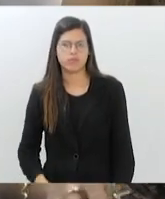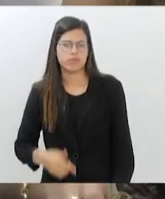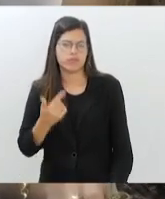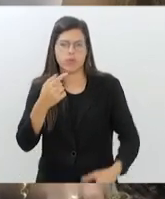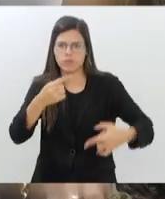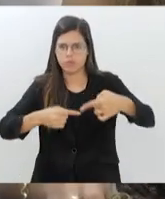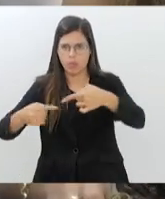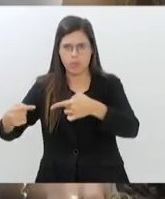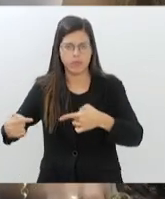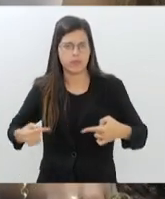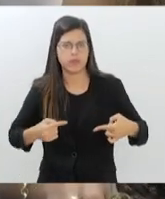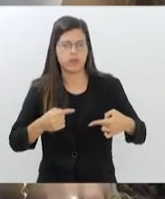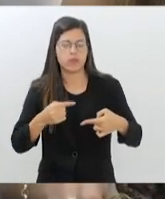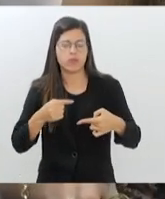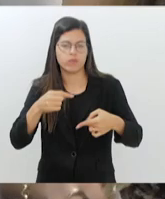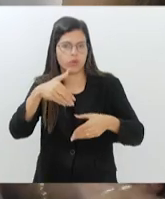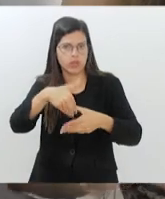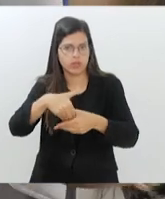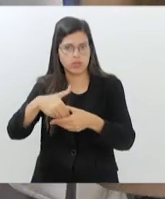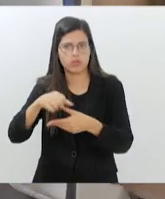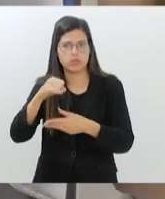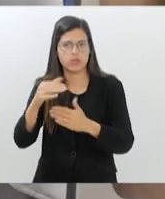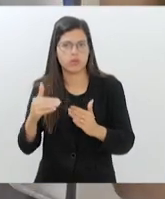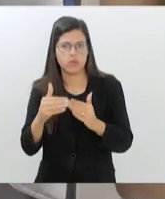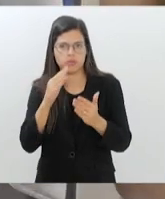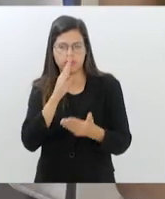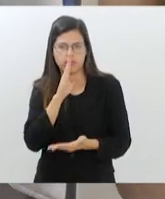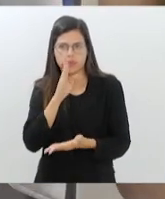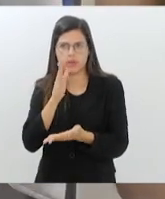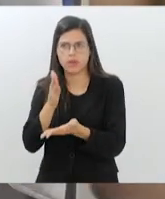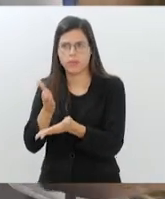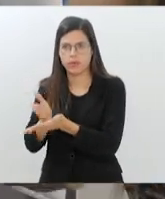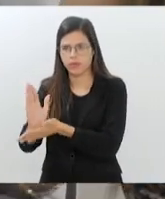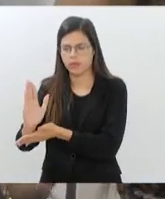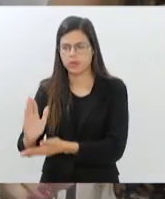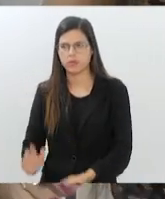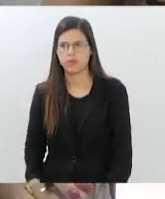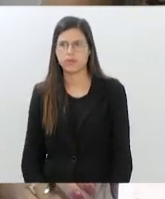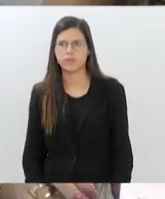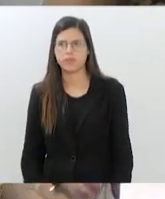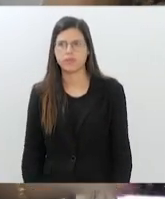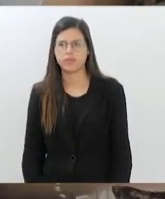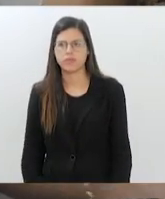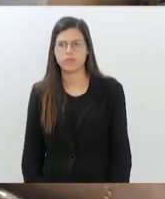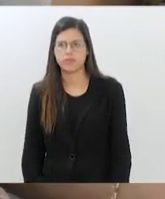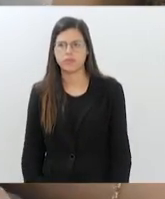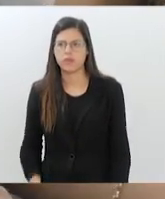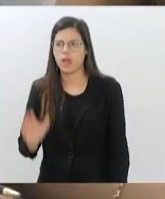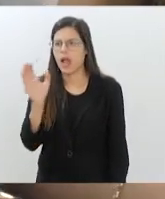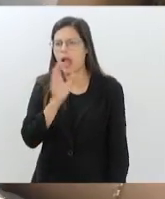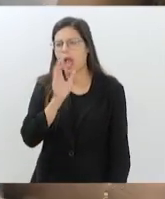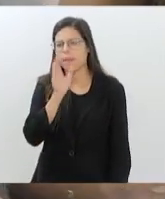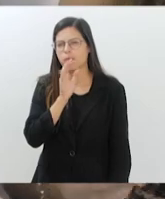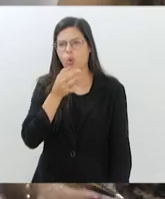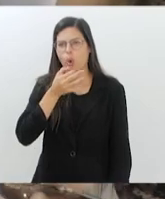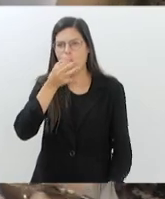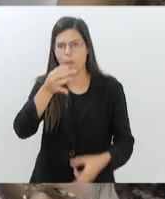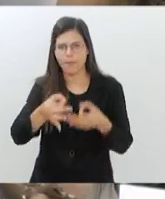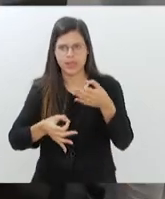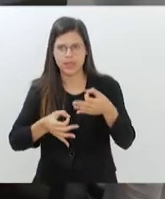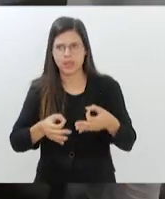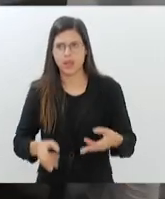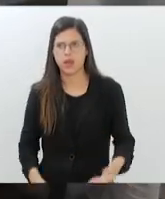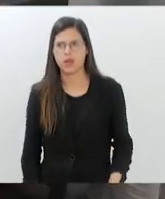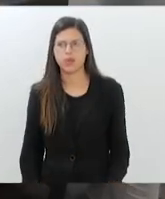discutir em votação os senhores que aprovam permaneçam Como estão aprovado para um rápido comentário dirigido a